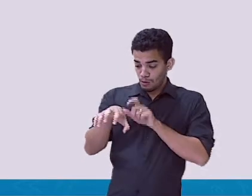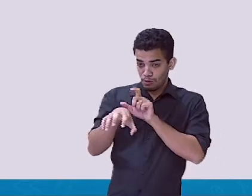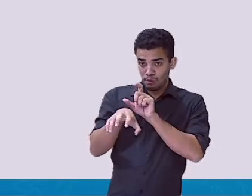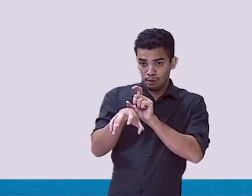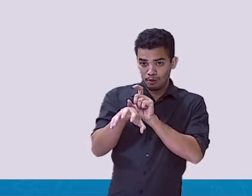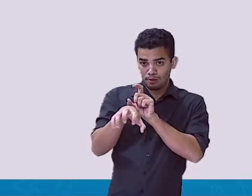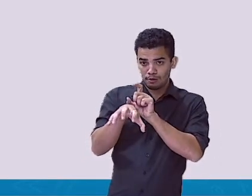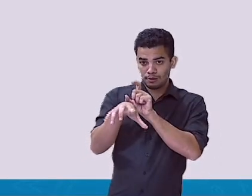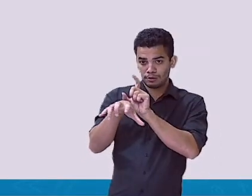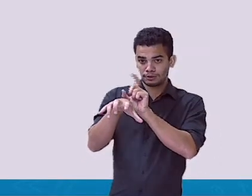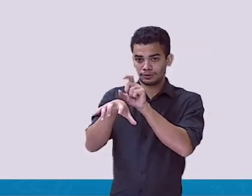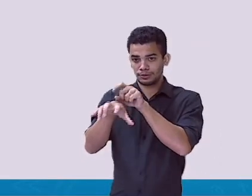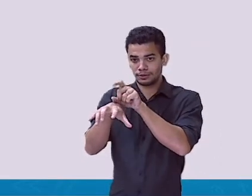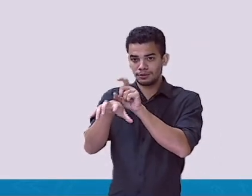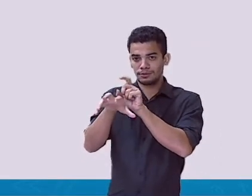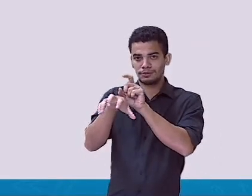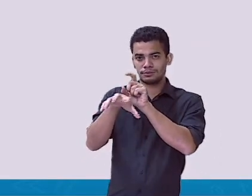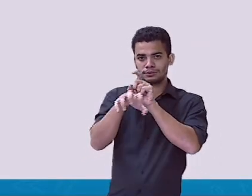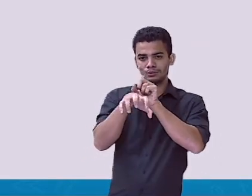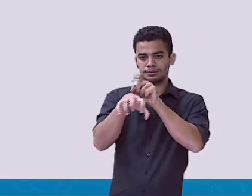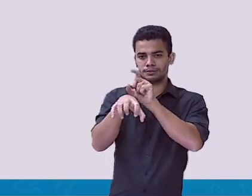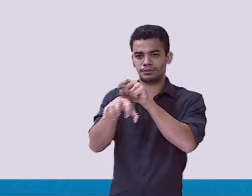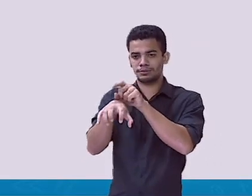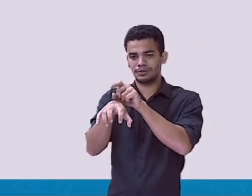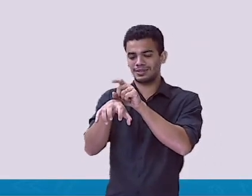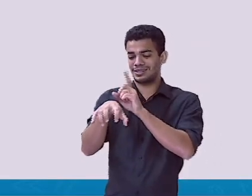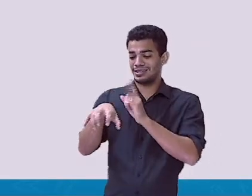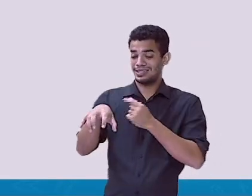morte. Então, é ter muito cuidado com os